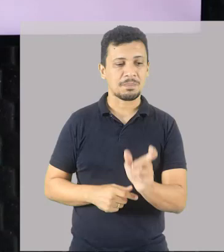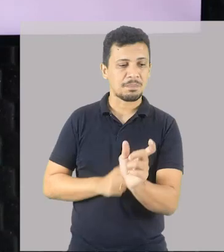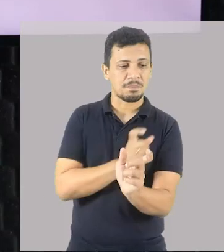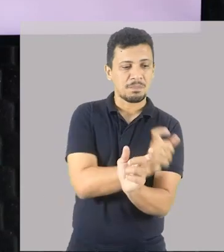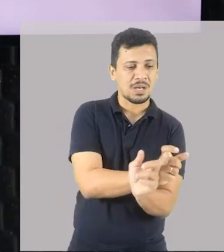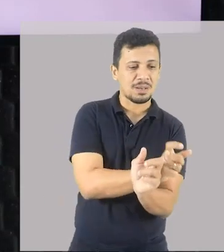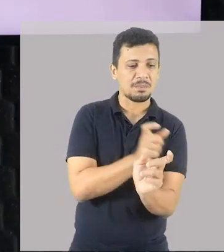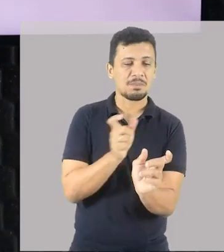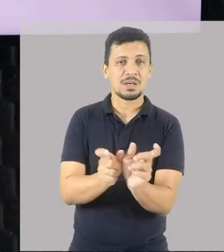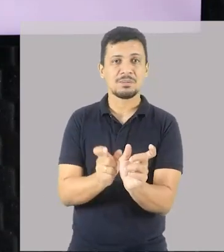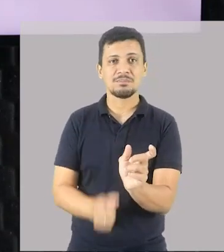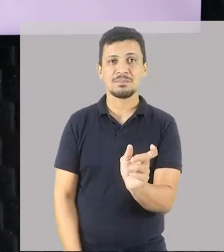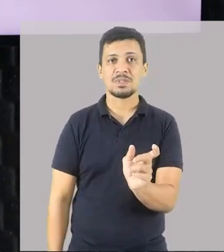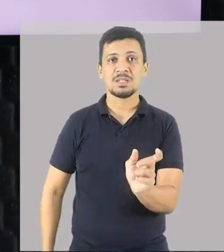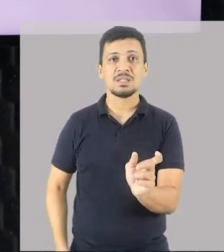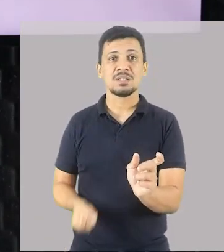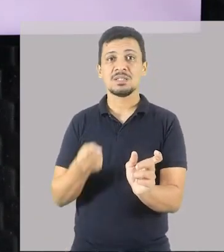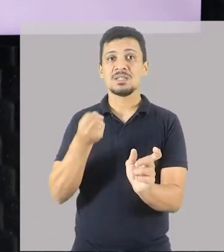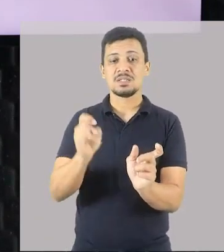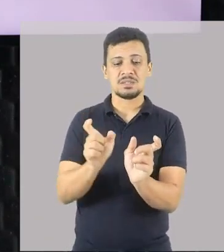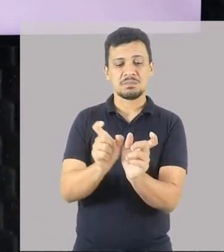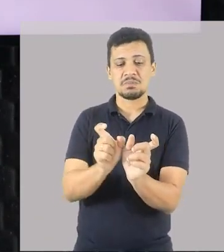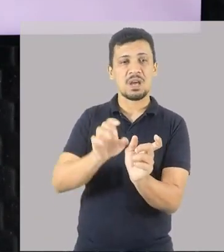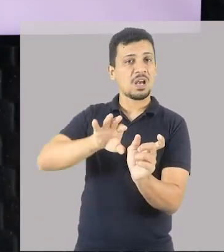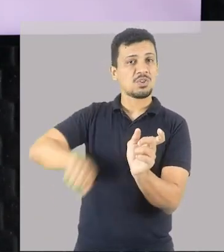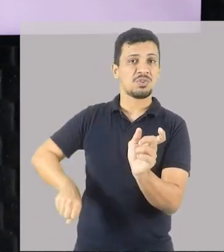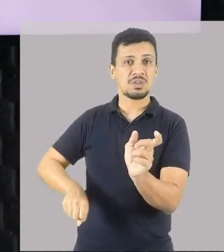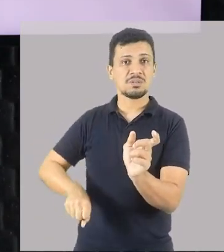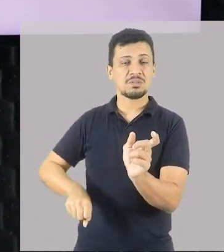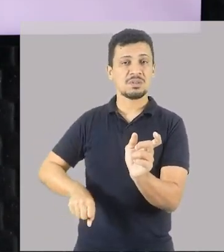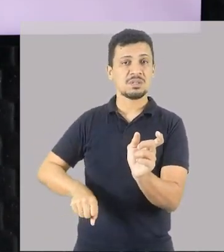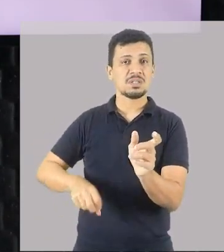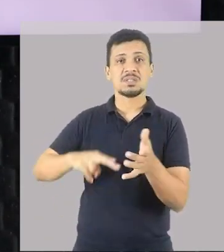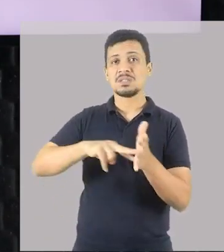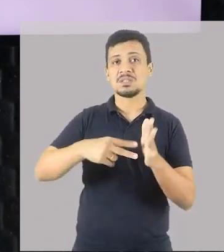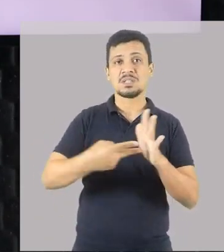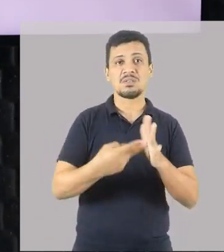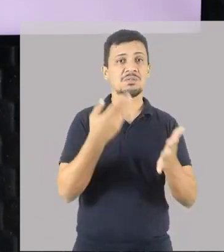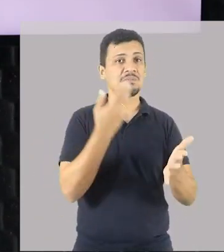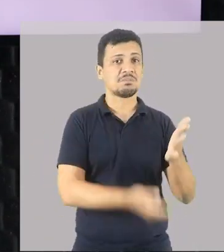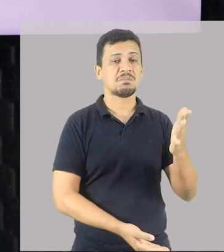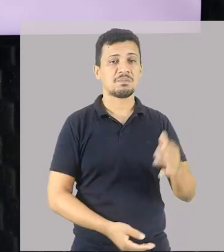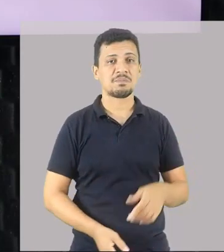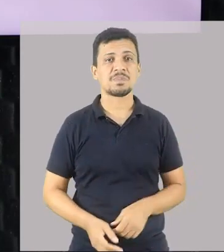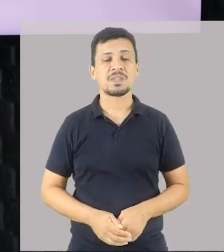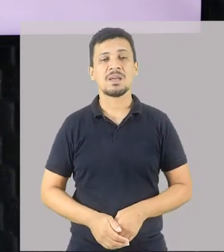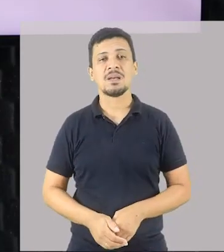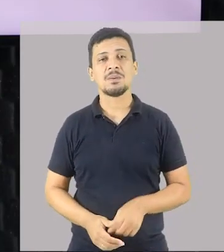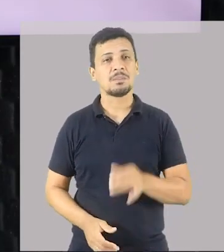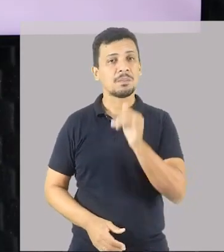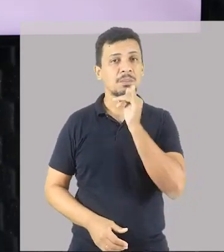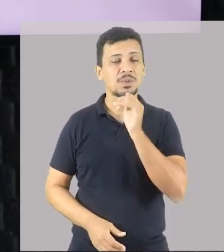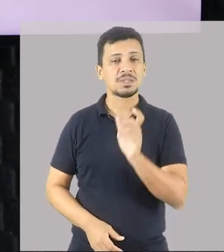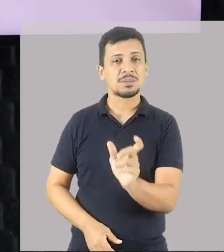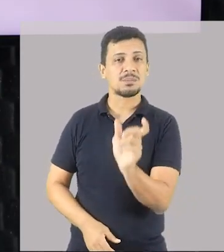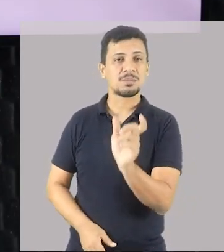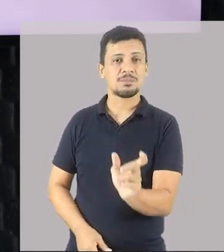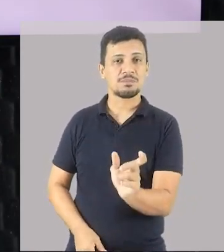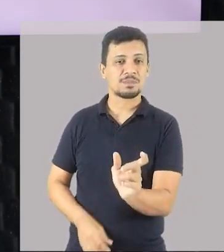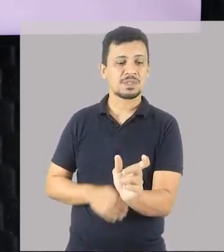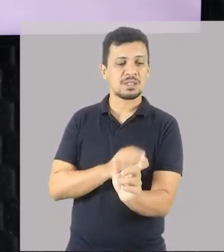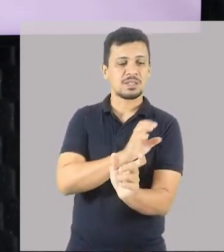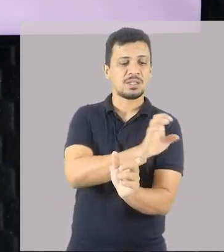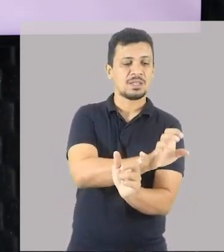tirar um, a palavra fica sem sentido. É o que acontece, por exemplo, com a palavra envelhecer. A